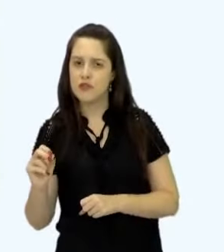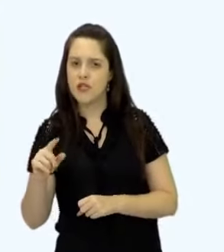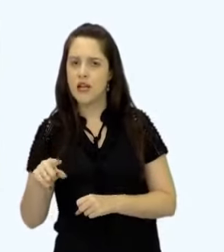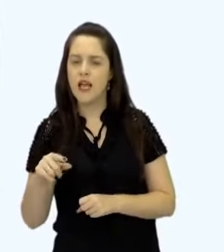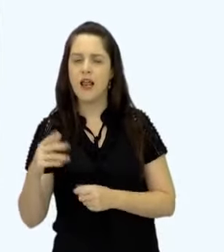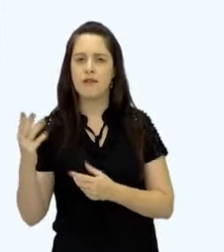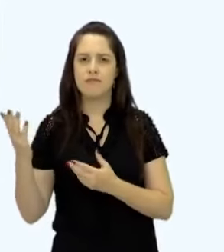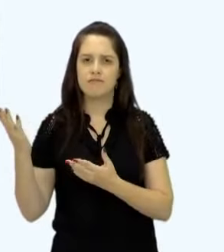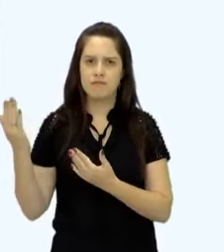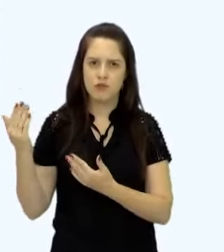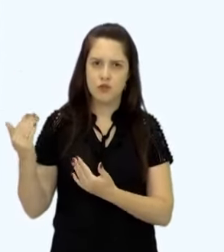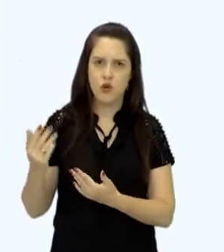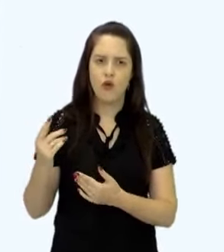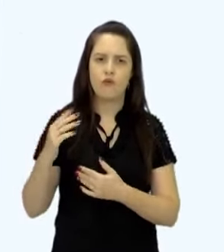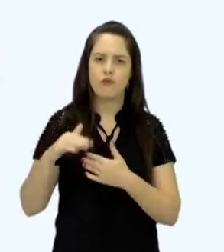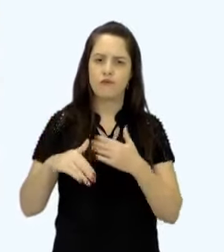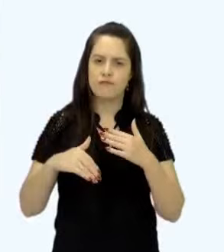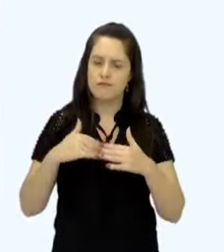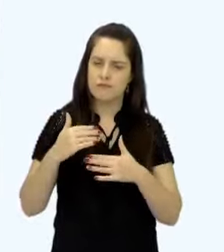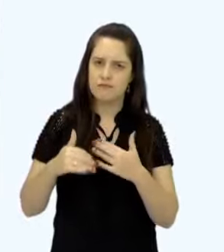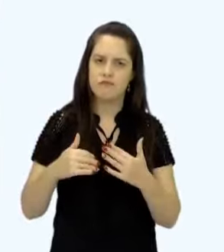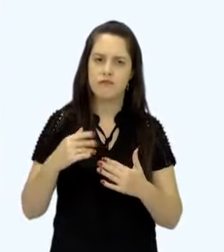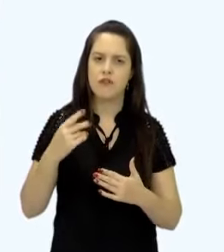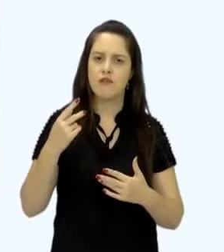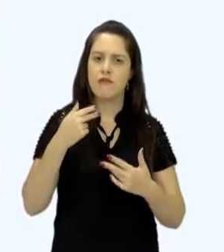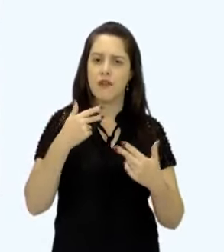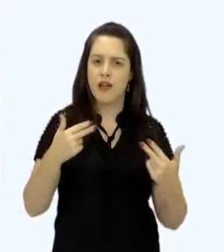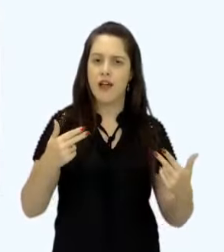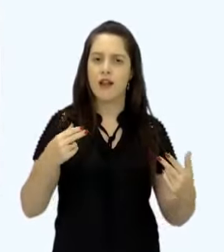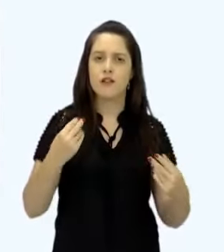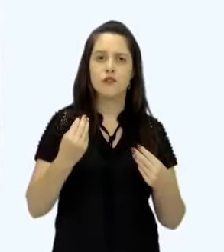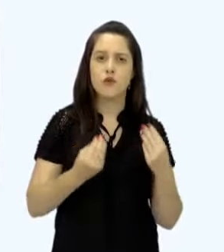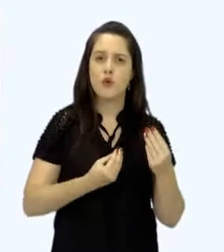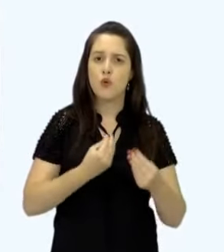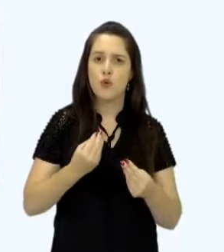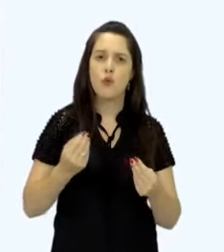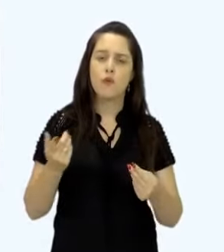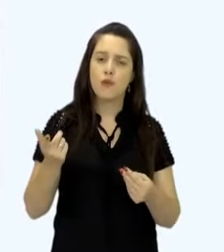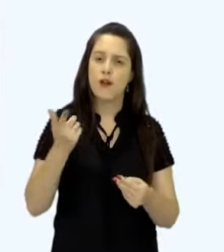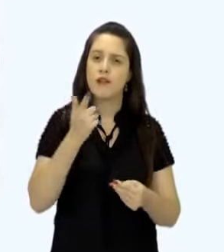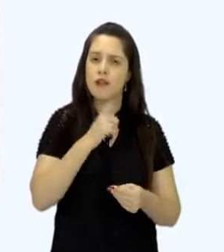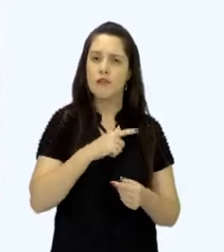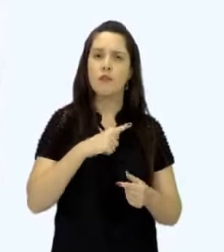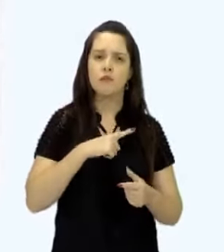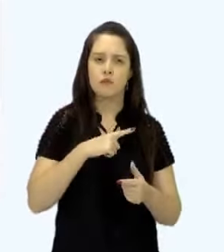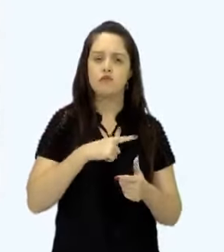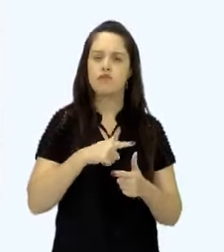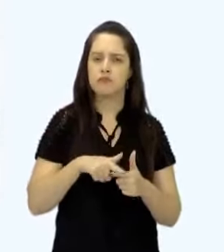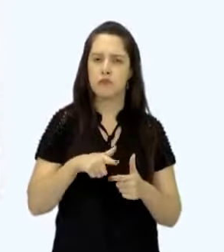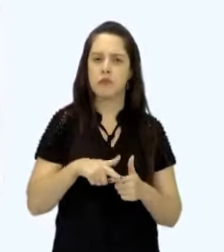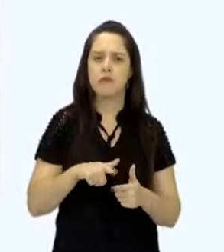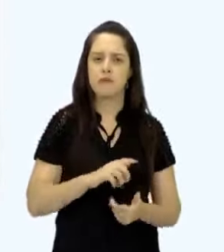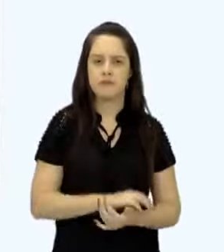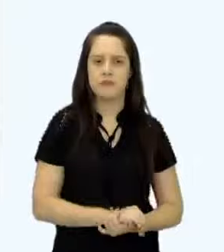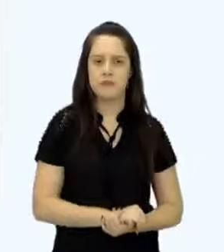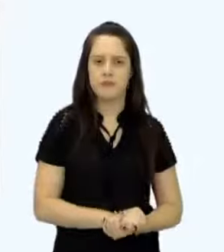Morley colocar no livro várias visões das classes sociais que ela mesma percorreu.